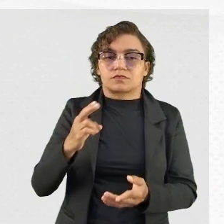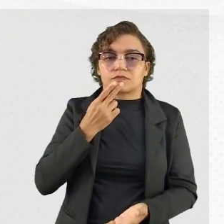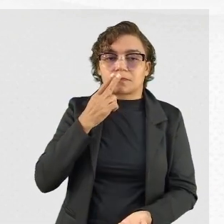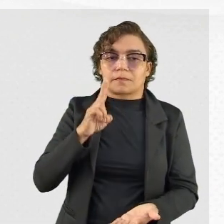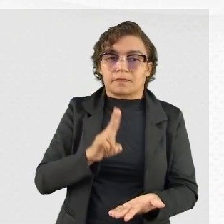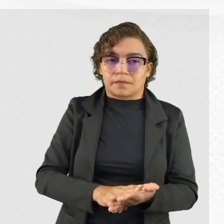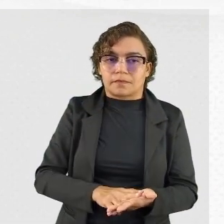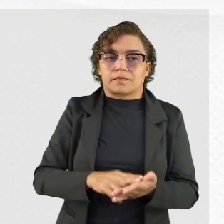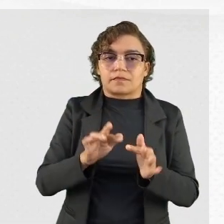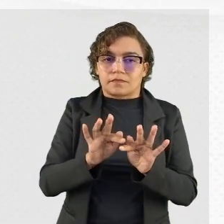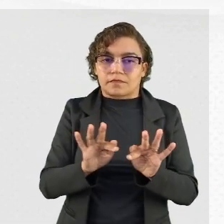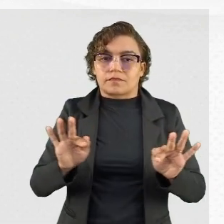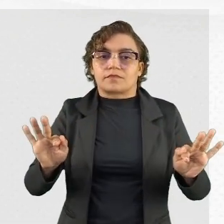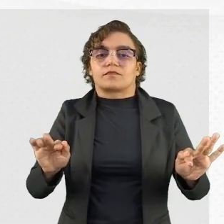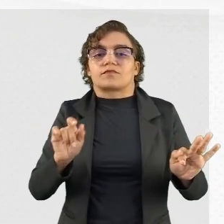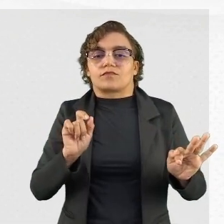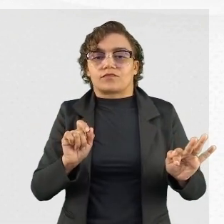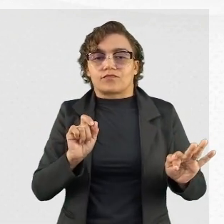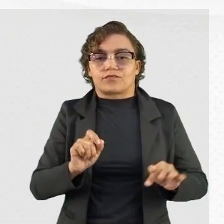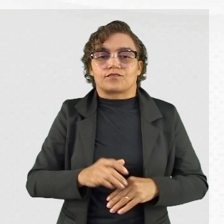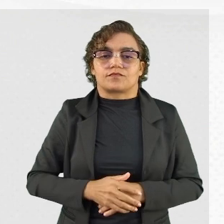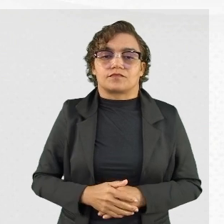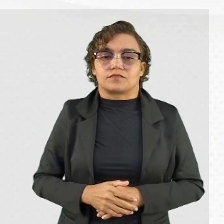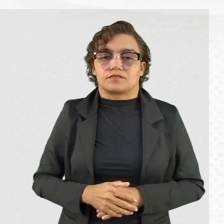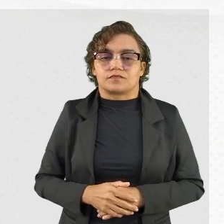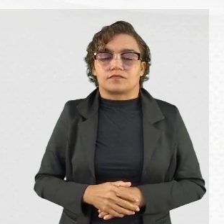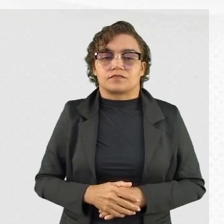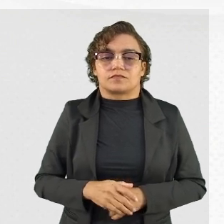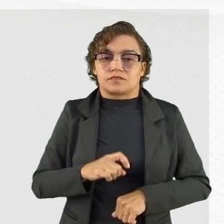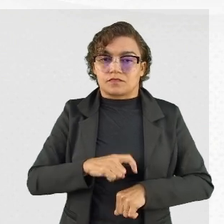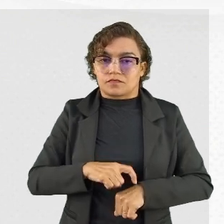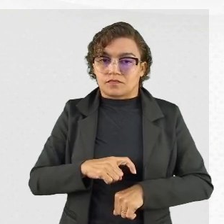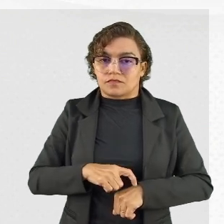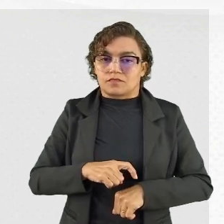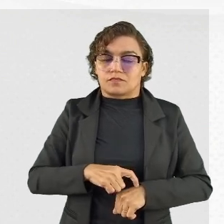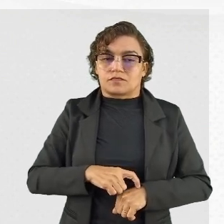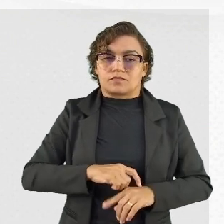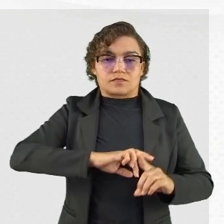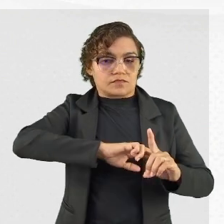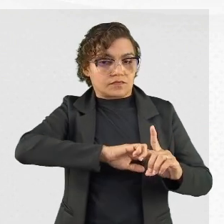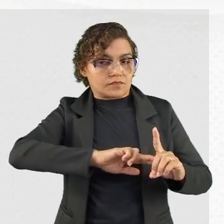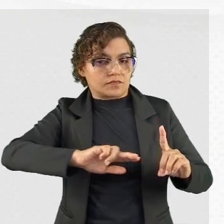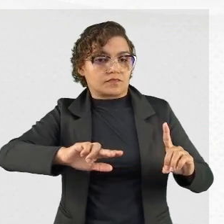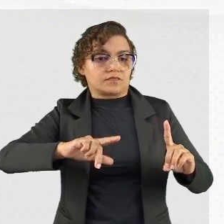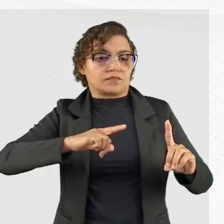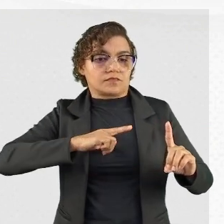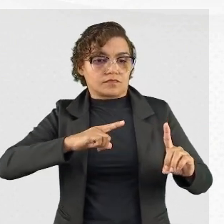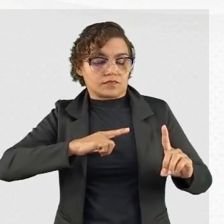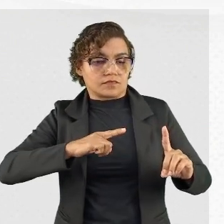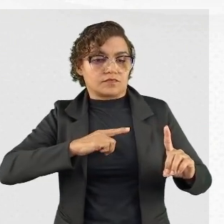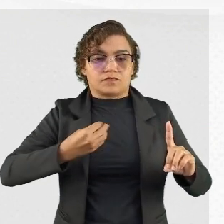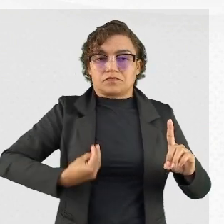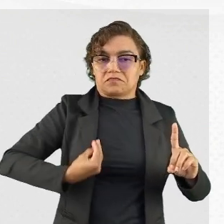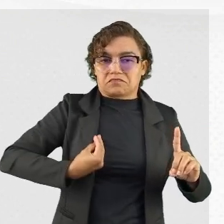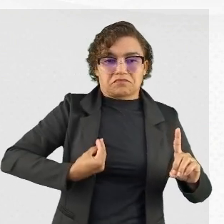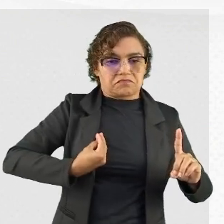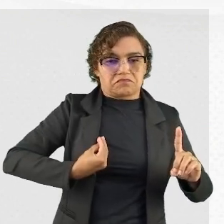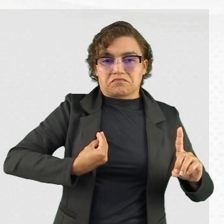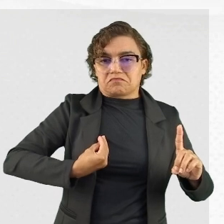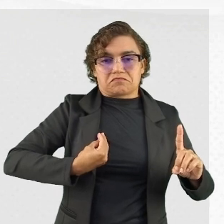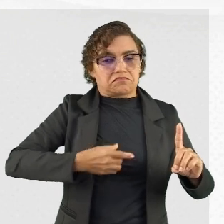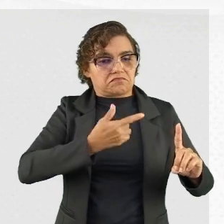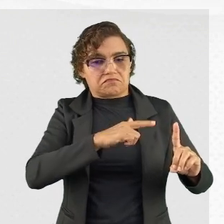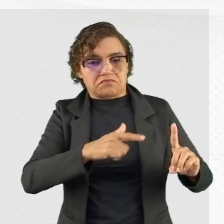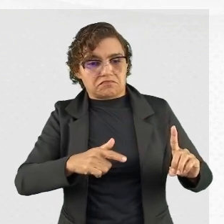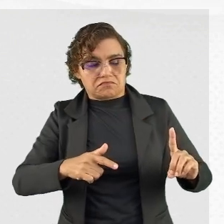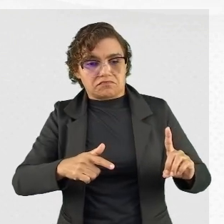de Flaubert esta frase: quando os deuses tinham deixado de existir e